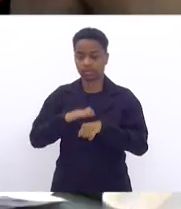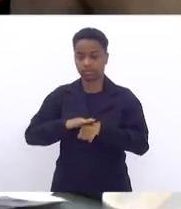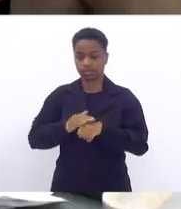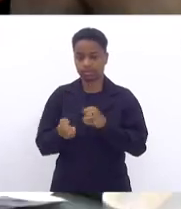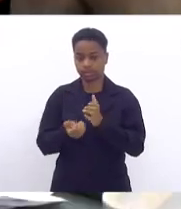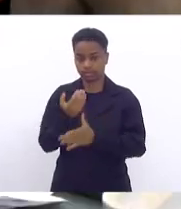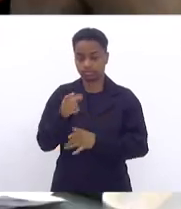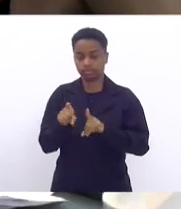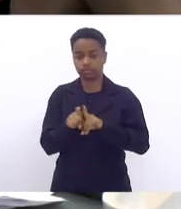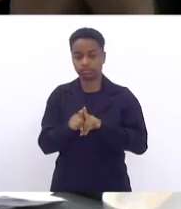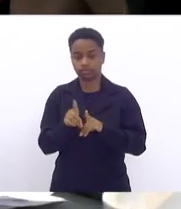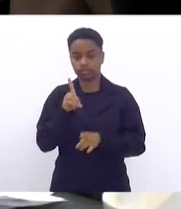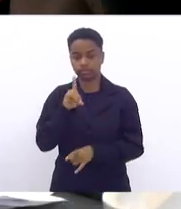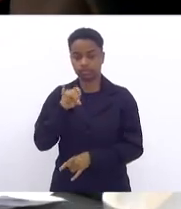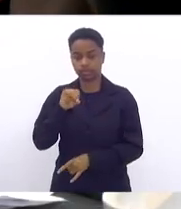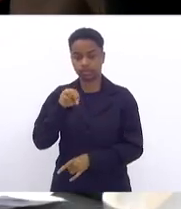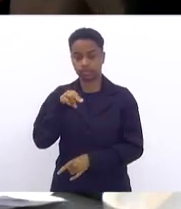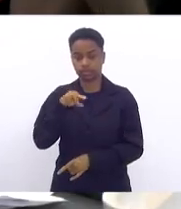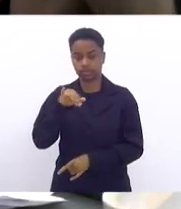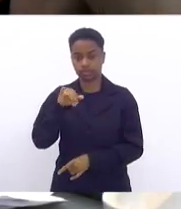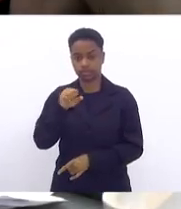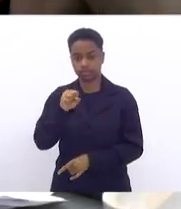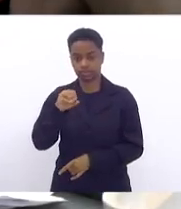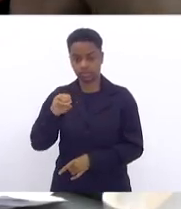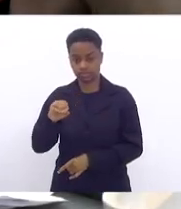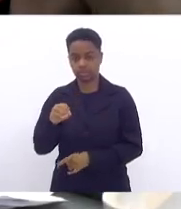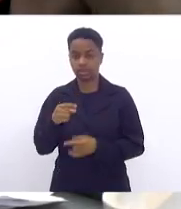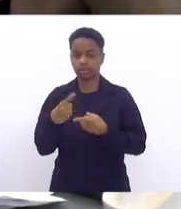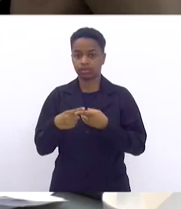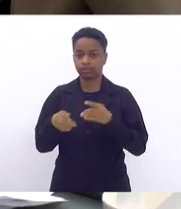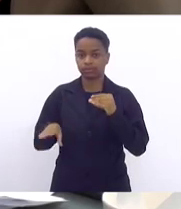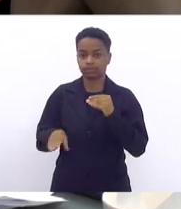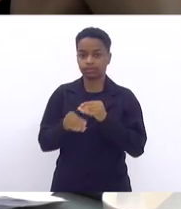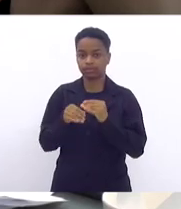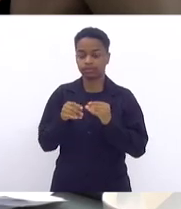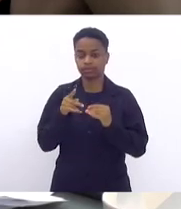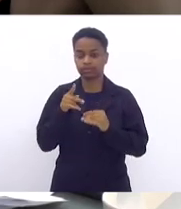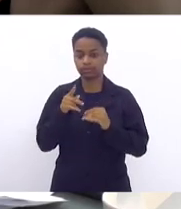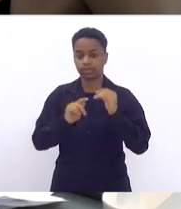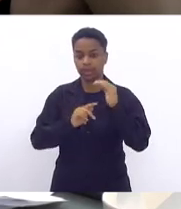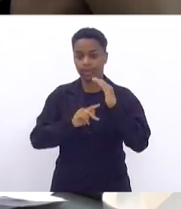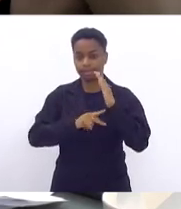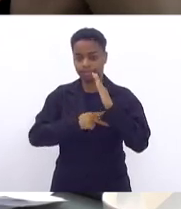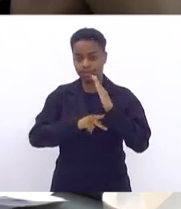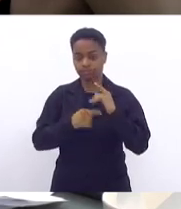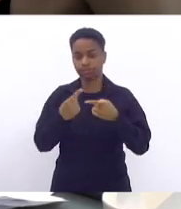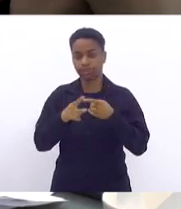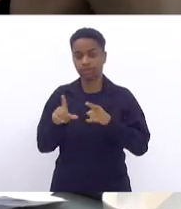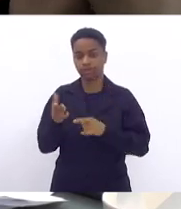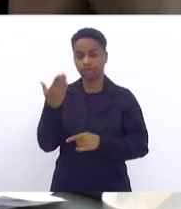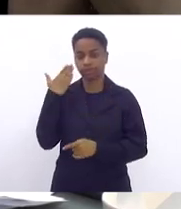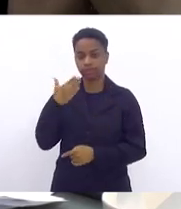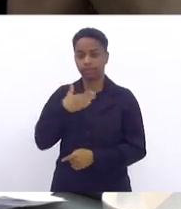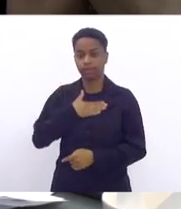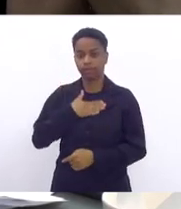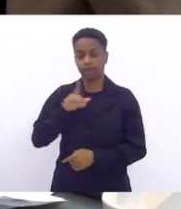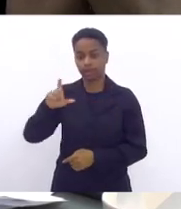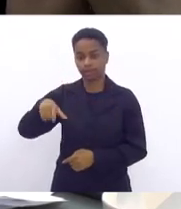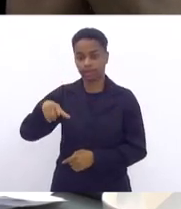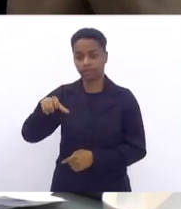lei de autoria do Dionísio Lins. Uhum. E que depois ele acrescentou o Pix, que o meu era só cartão de crédito, cartão de débito,